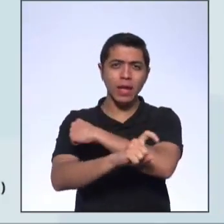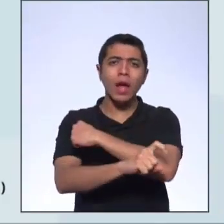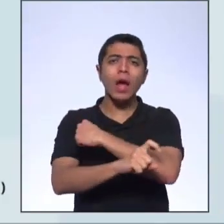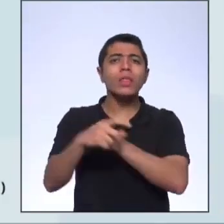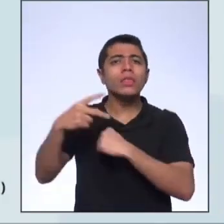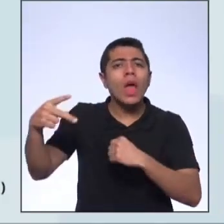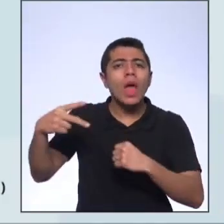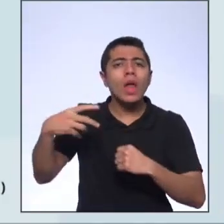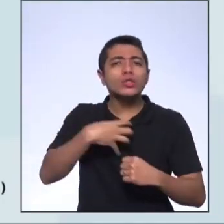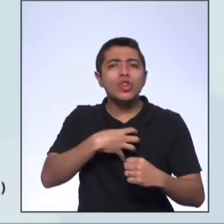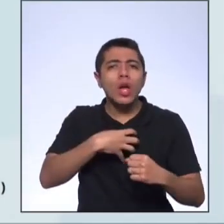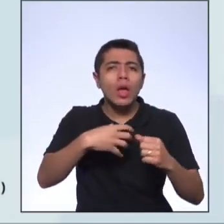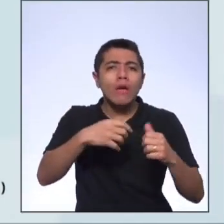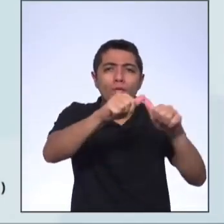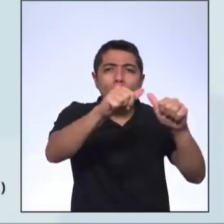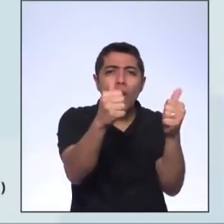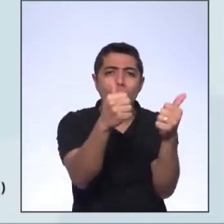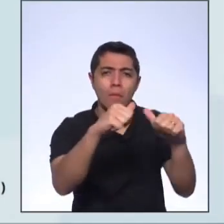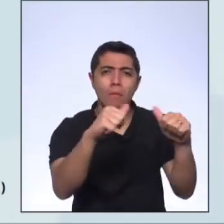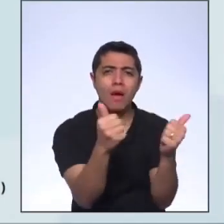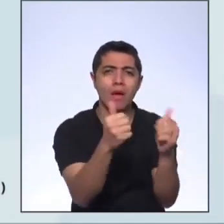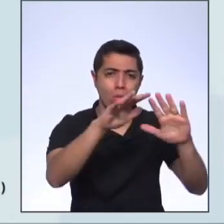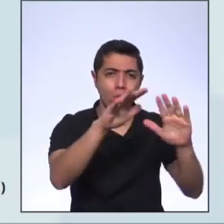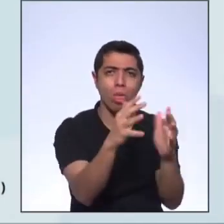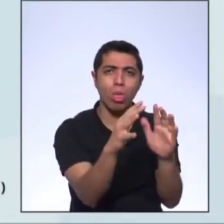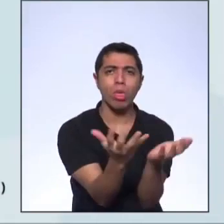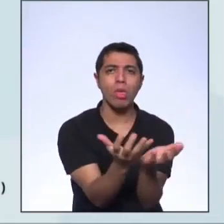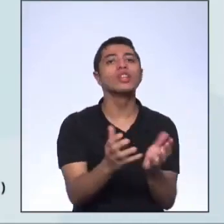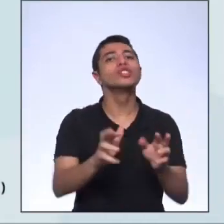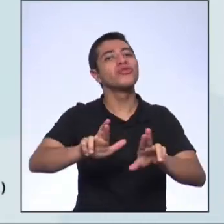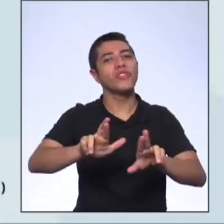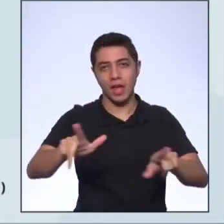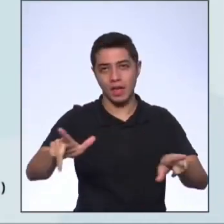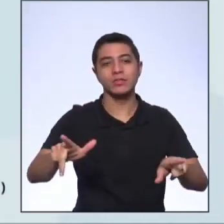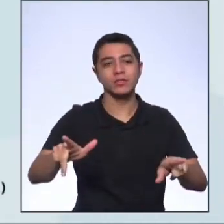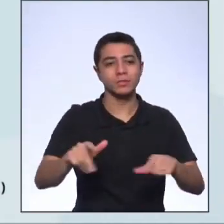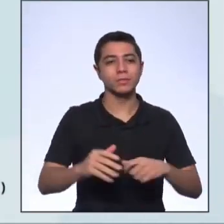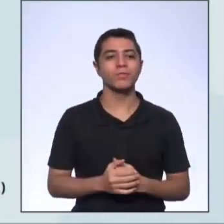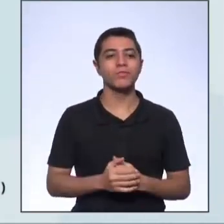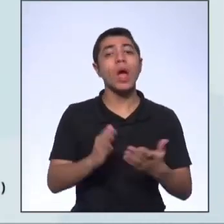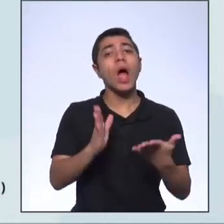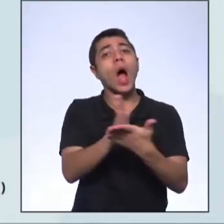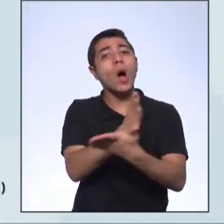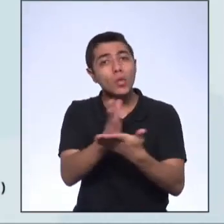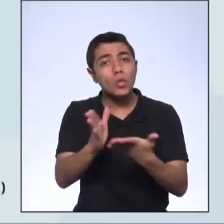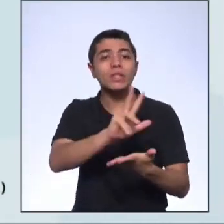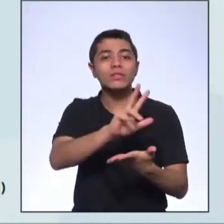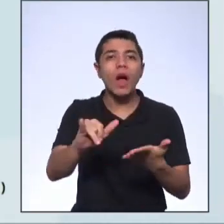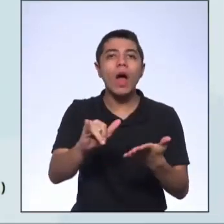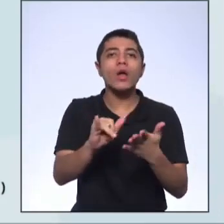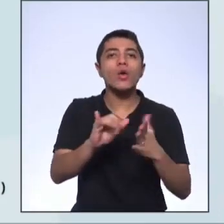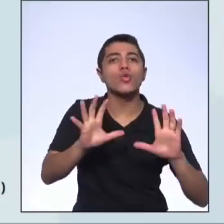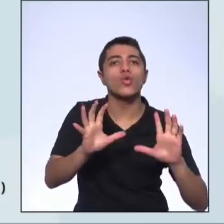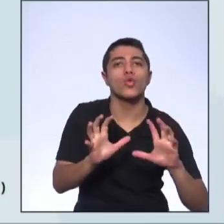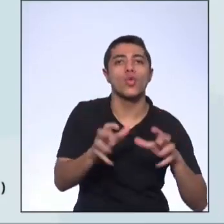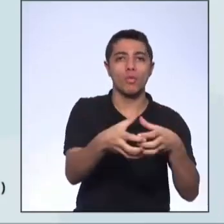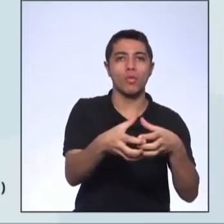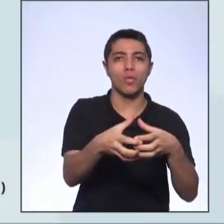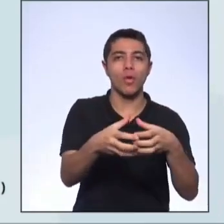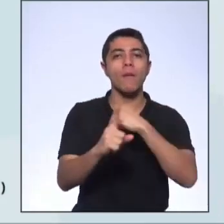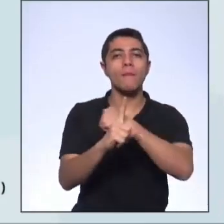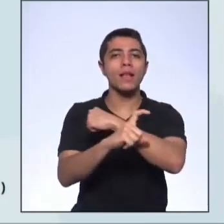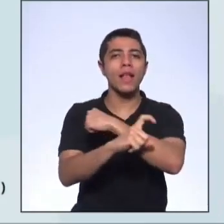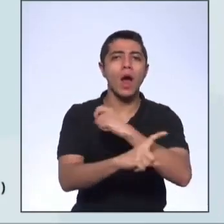diferentes aí e a gente consegue agrupar, tá? Algumas vão formar suas colônias e outras não, ok?